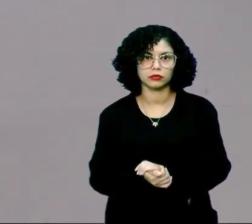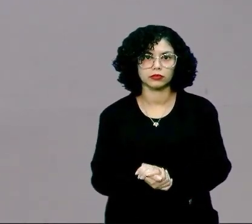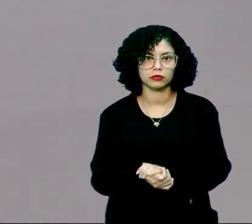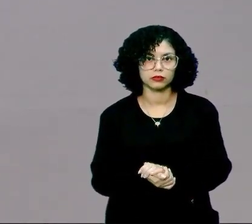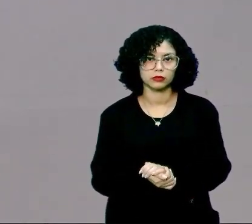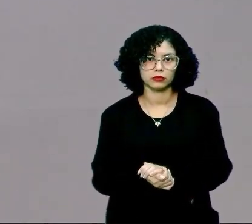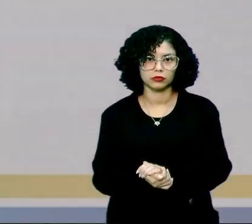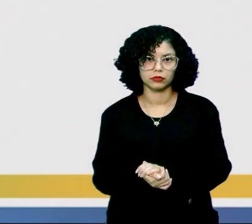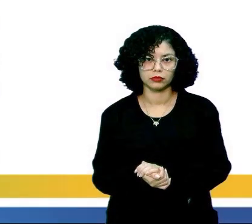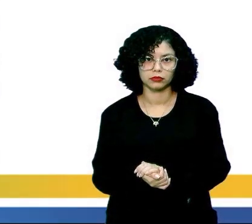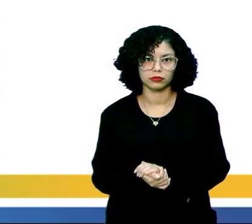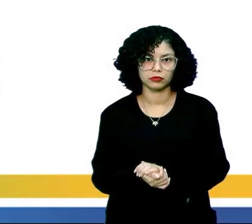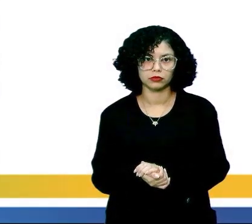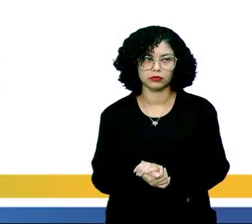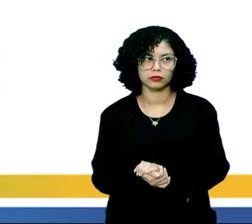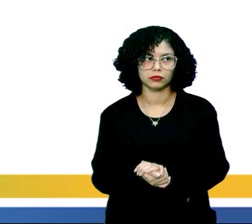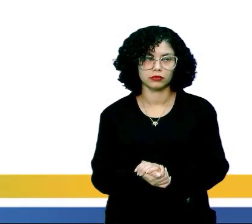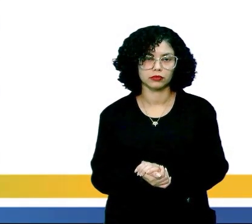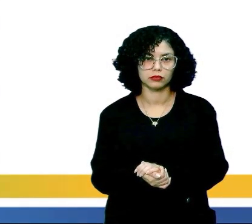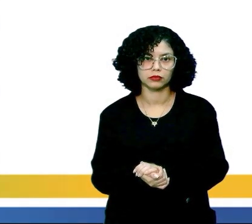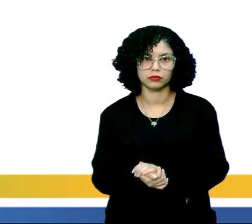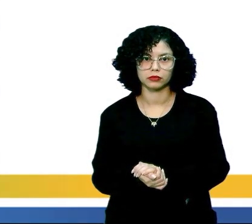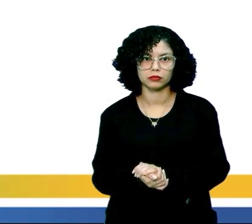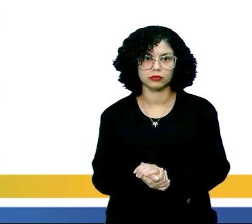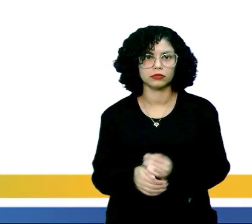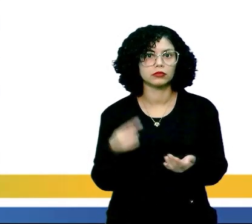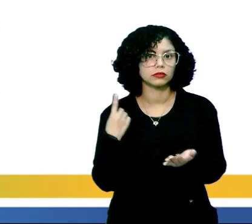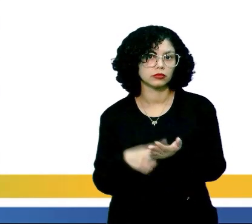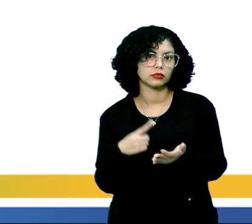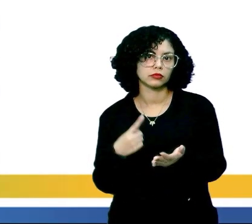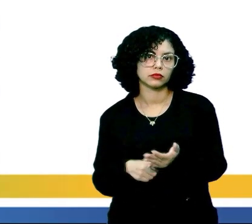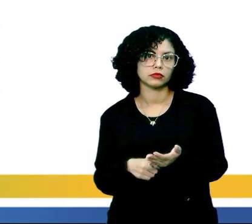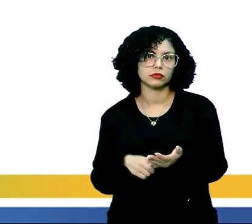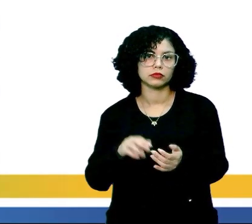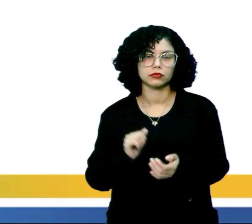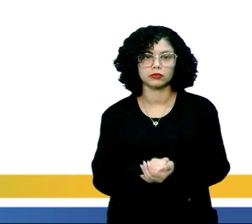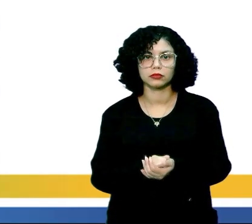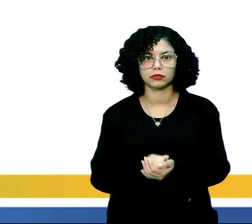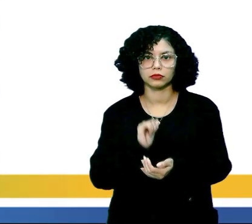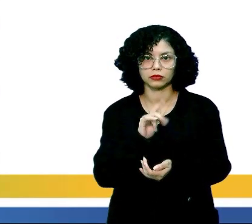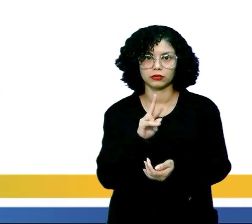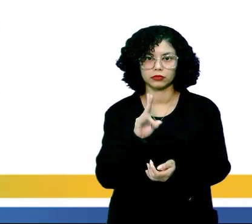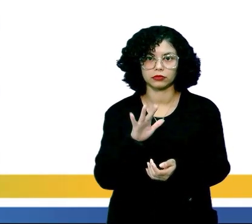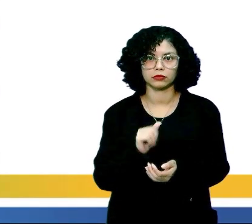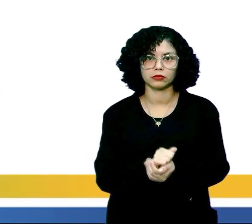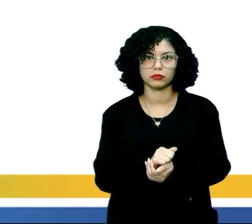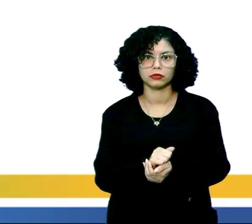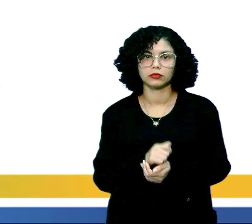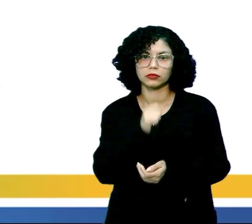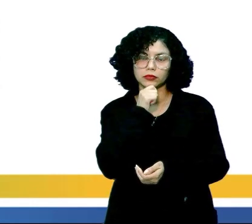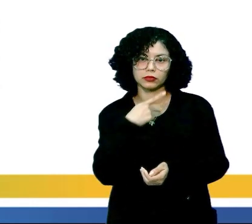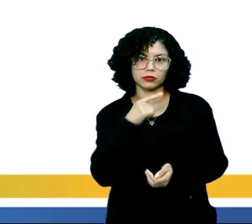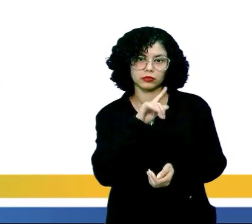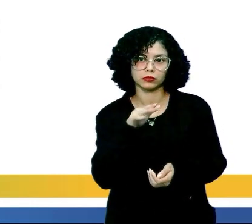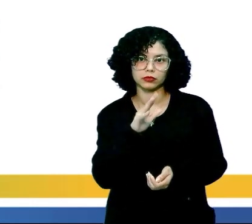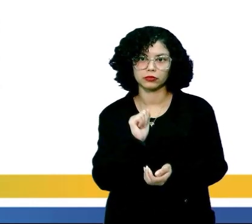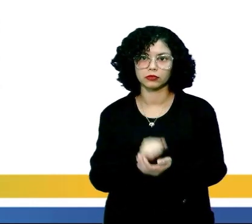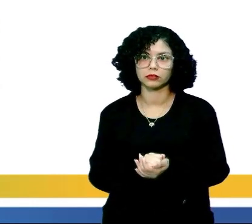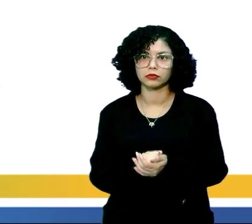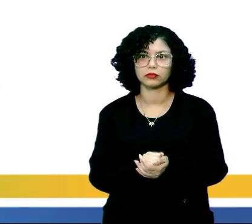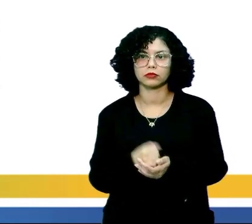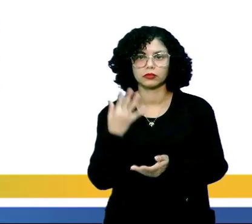Vamos acompanhar a leitura. Diz assim: e considerei a glória de um